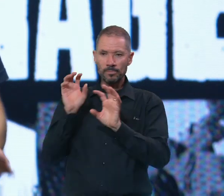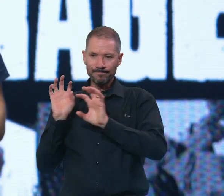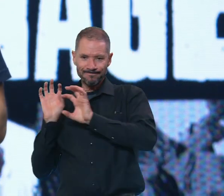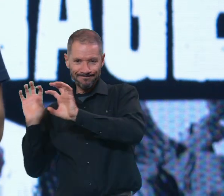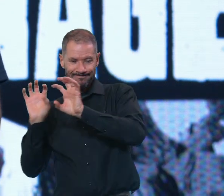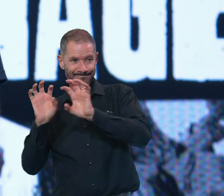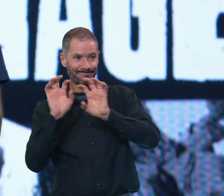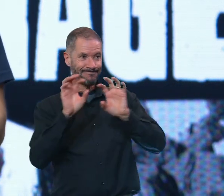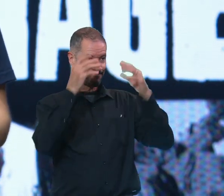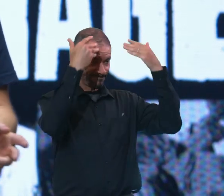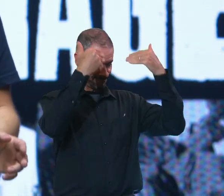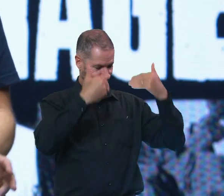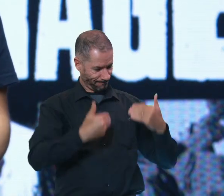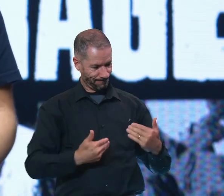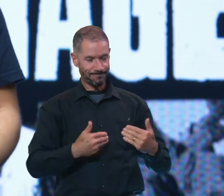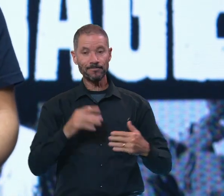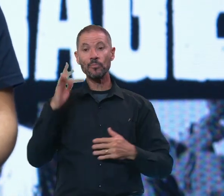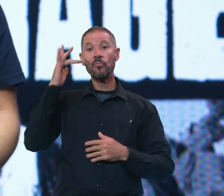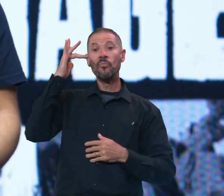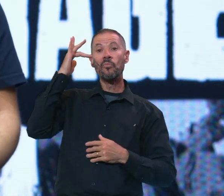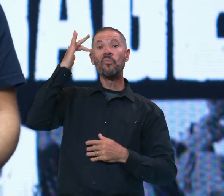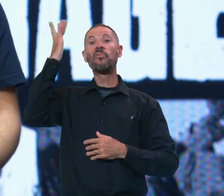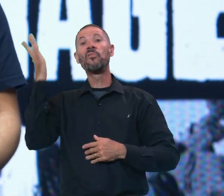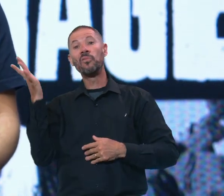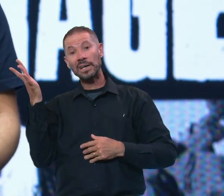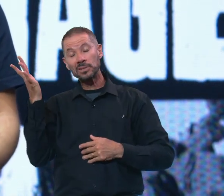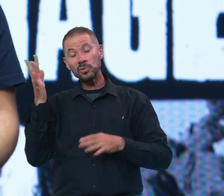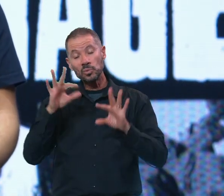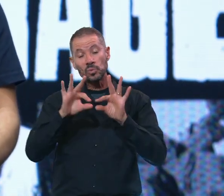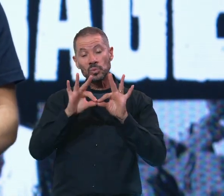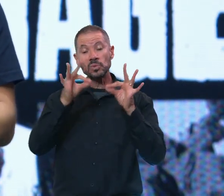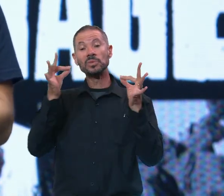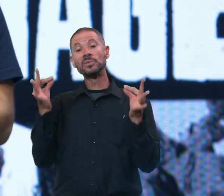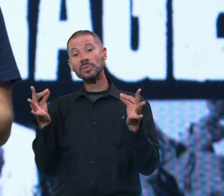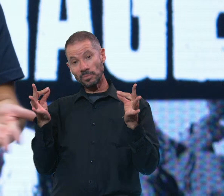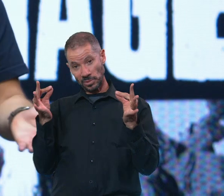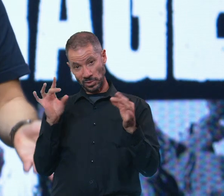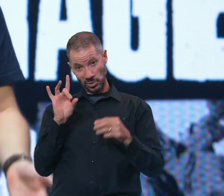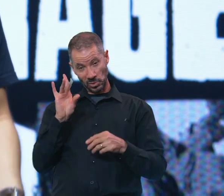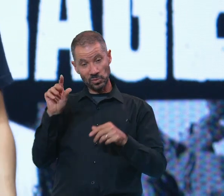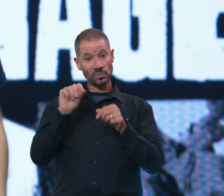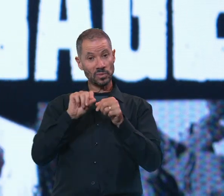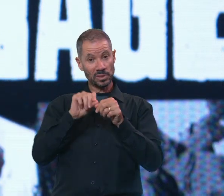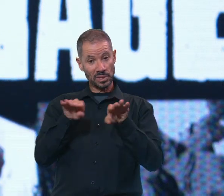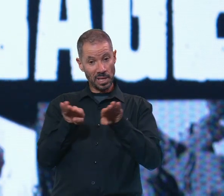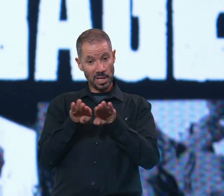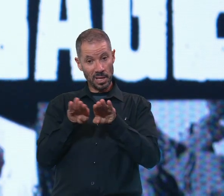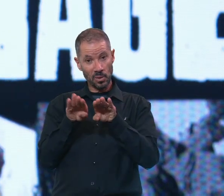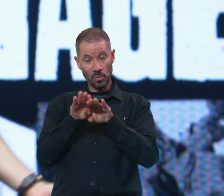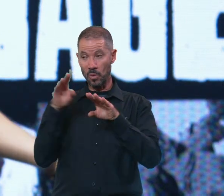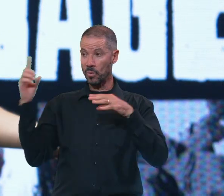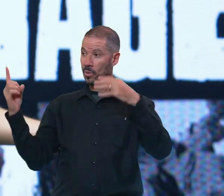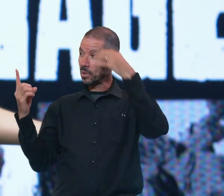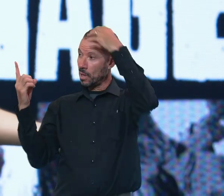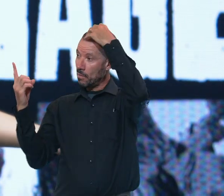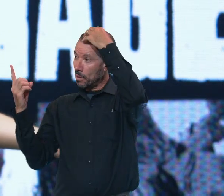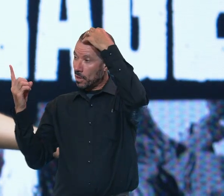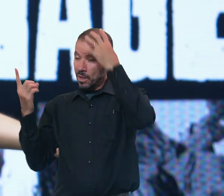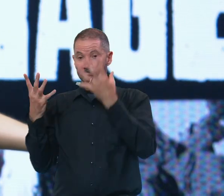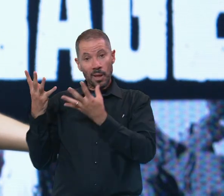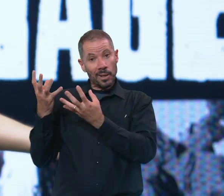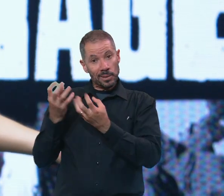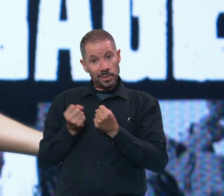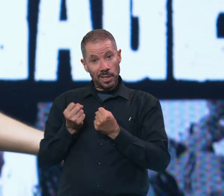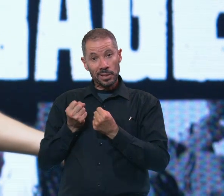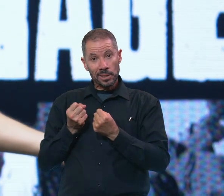nossa imagem. É fácil, meu irmão. Simples. É só fazer igual Davi. Aceita.